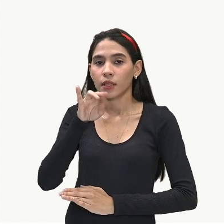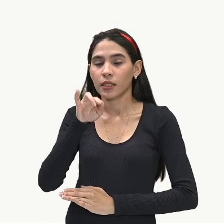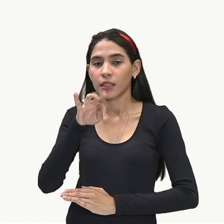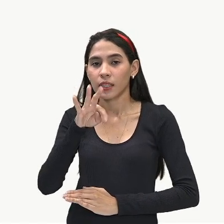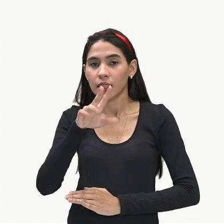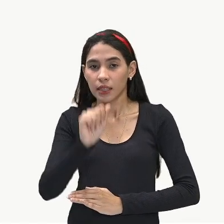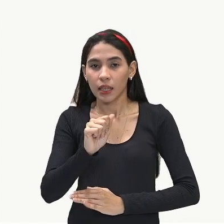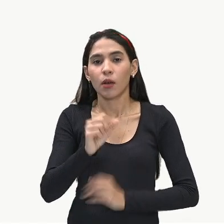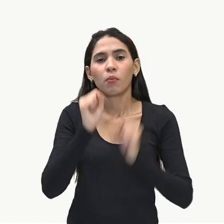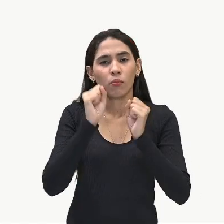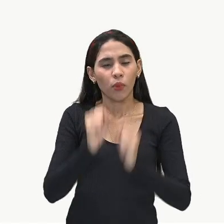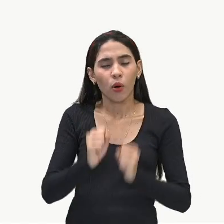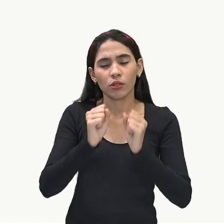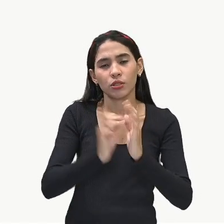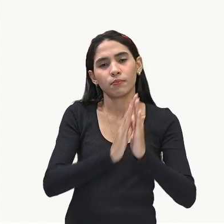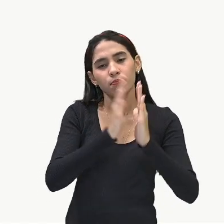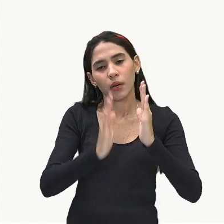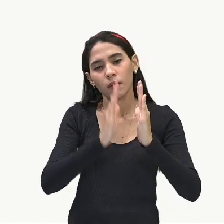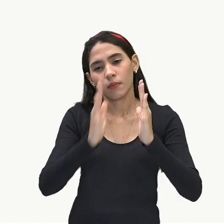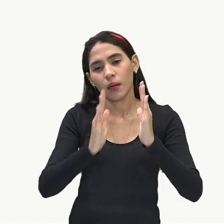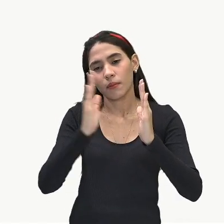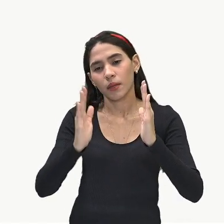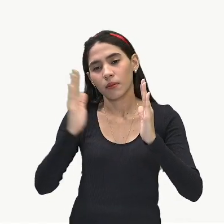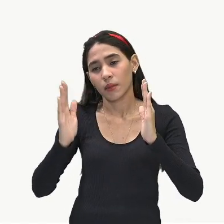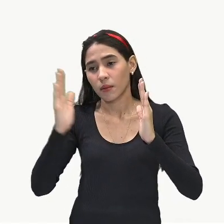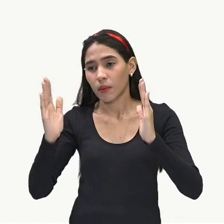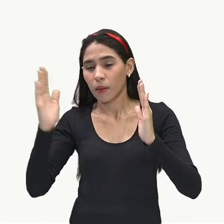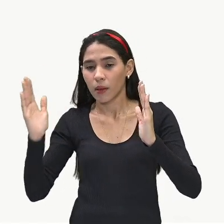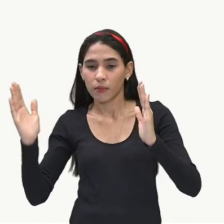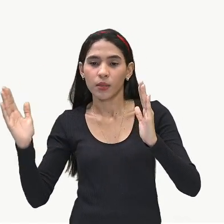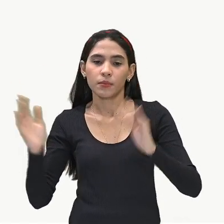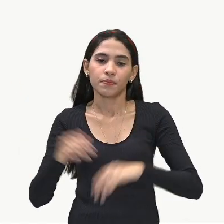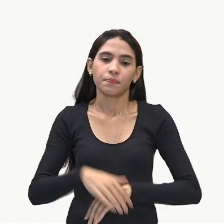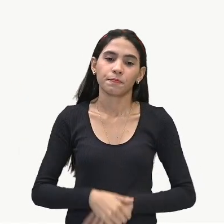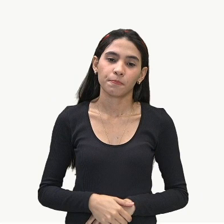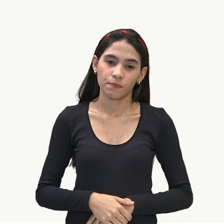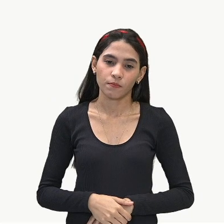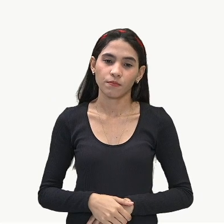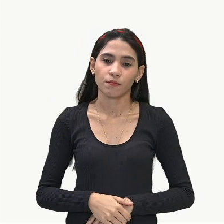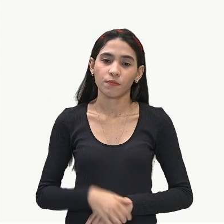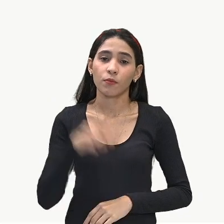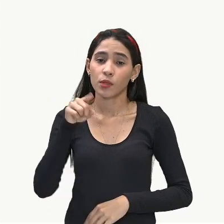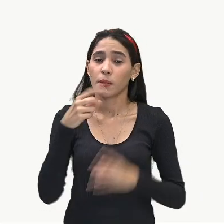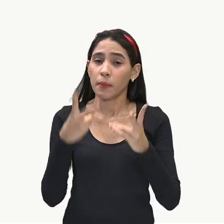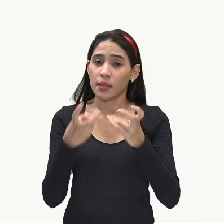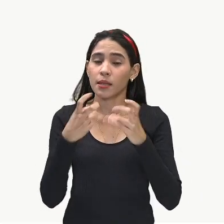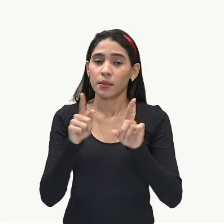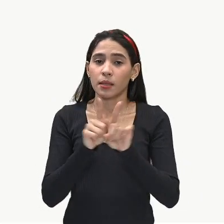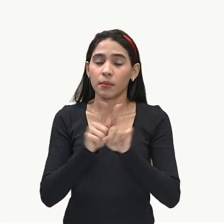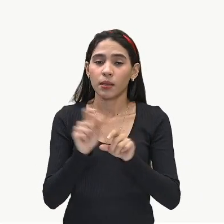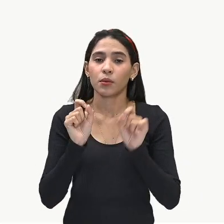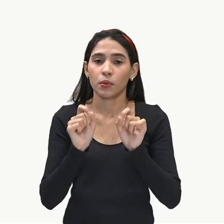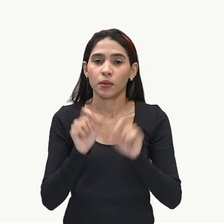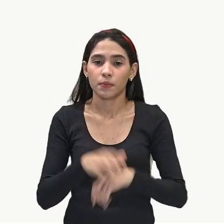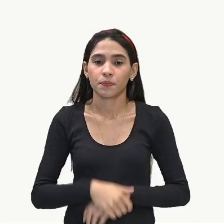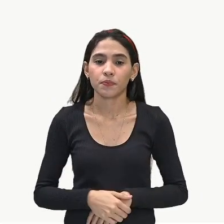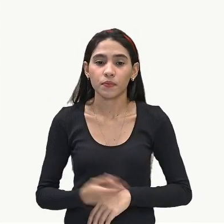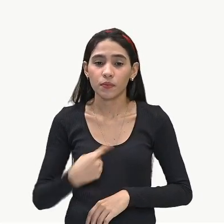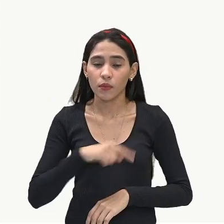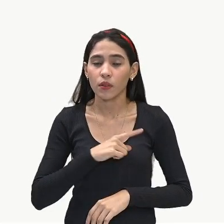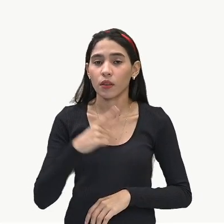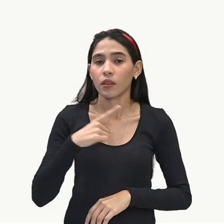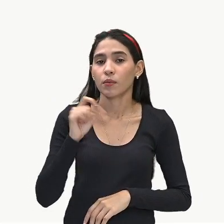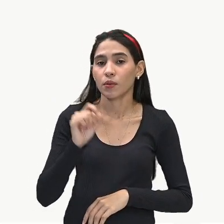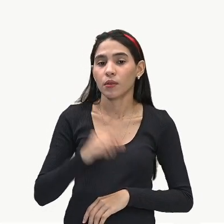pode seguir infinitamente, tá? E observa que nós temos aqui uma sequência